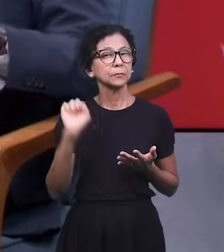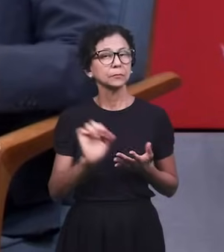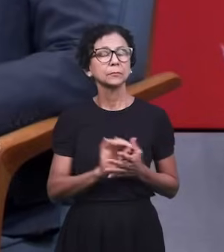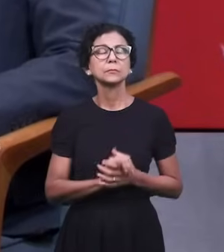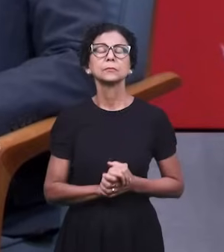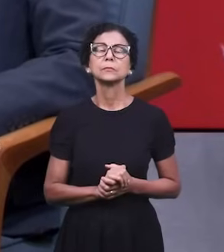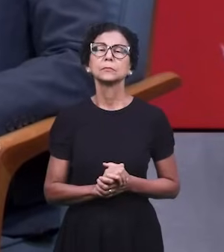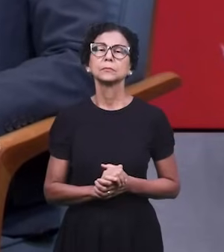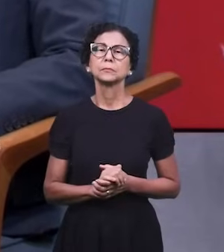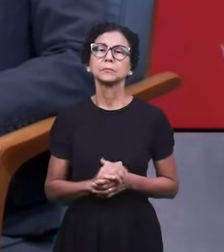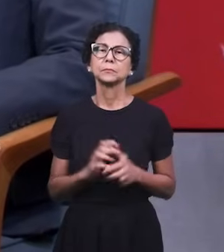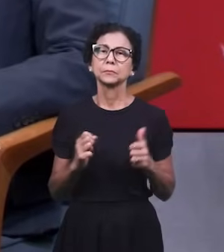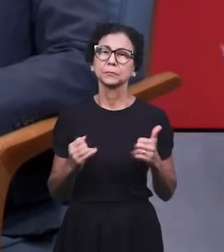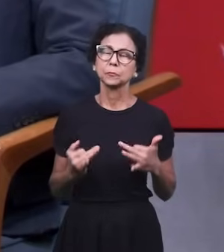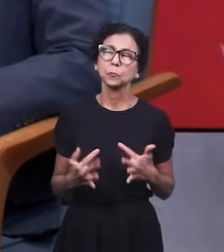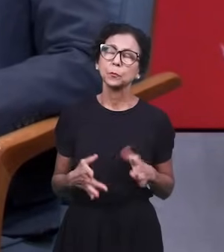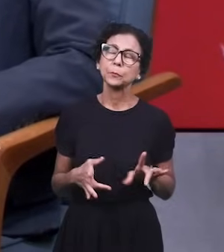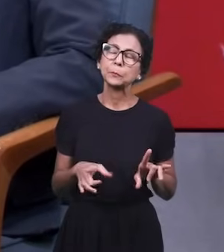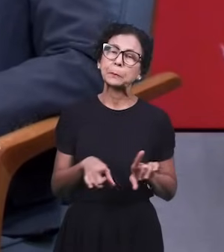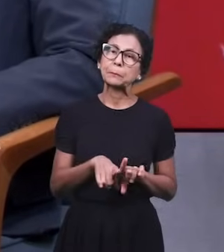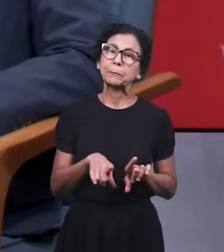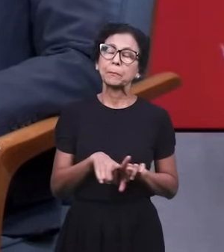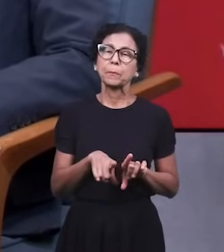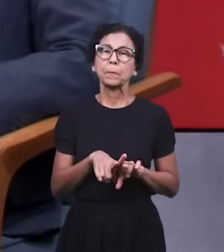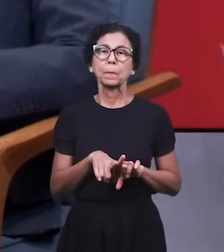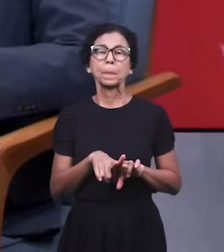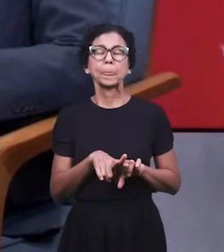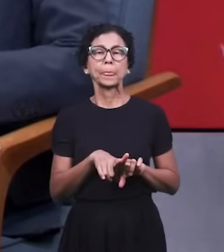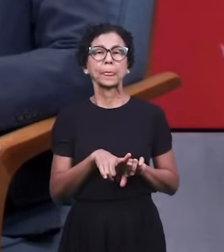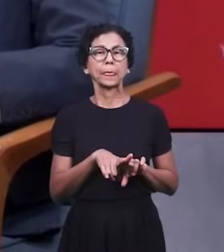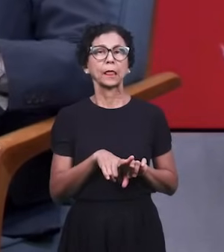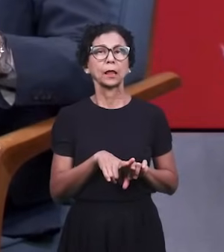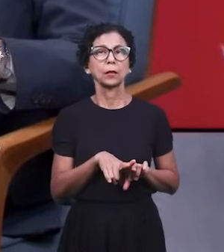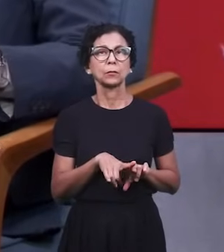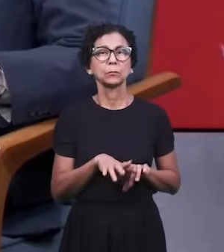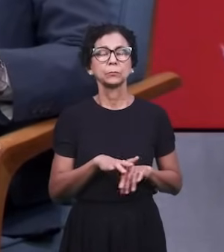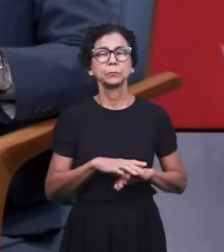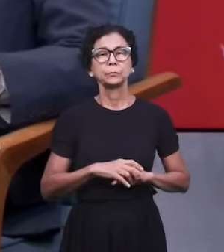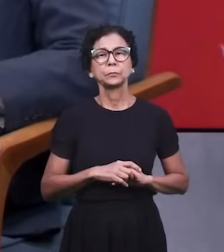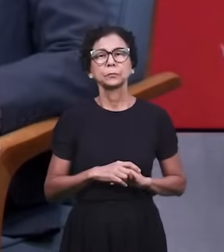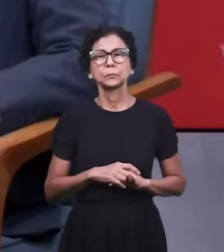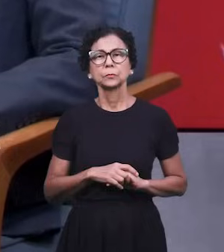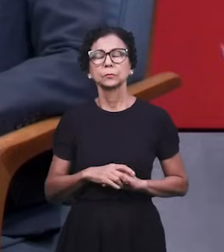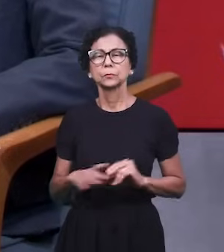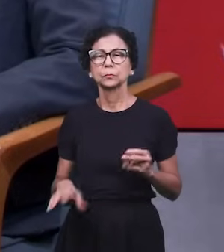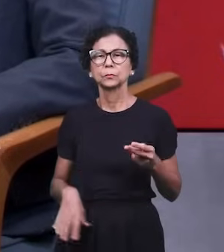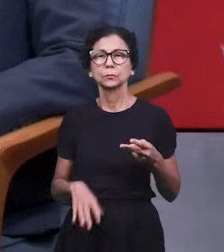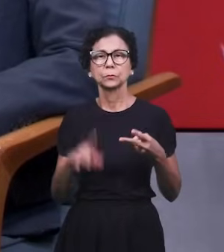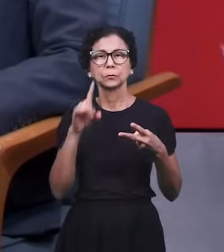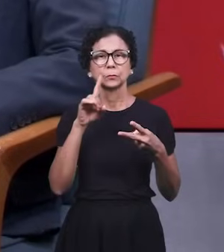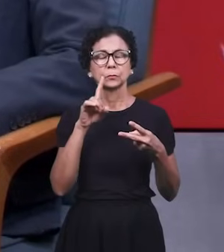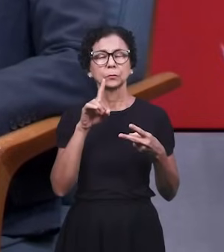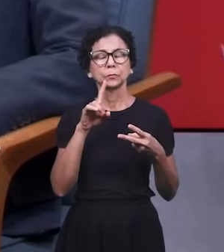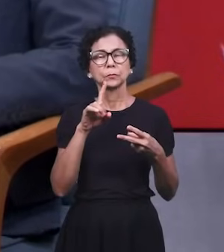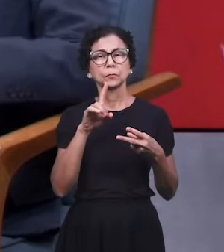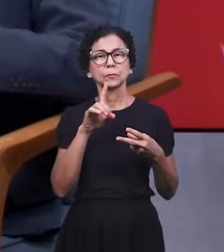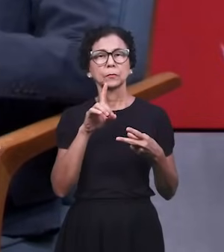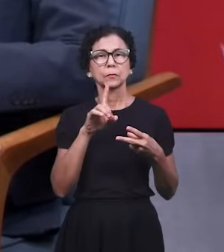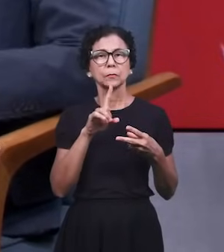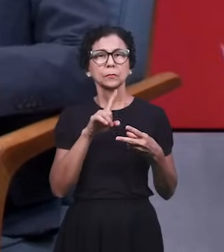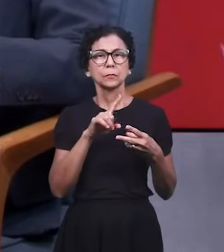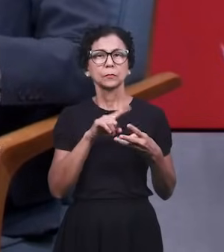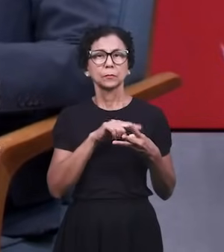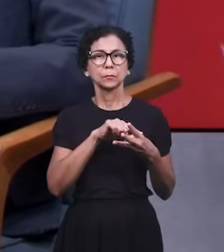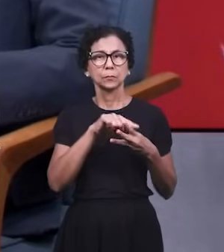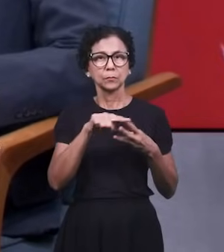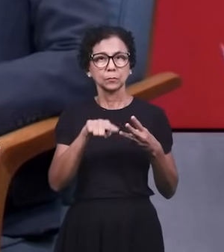já mencionamos, falamos sobre a ciência, que seria o segundo dom mencionado por Paulo, as